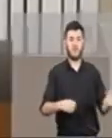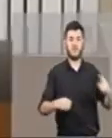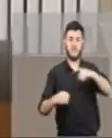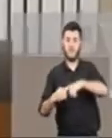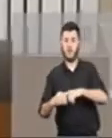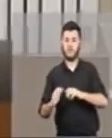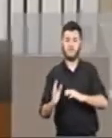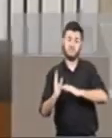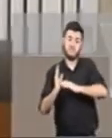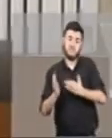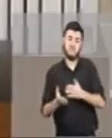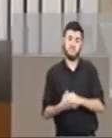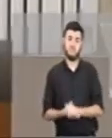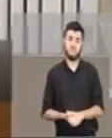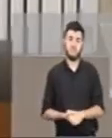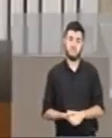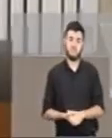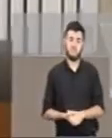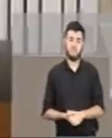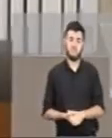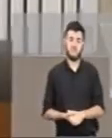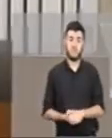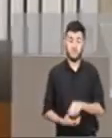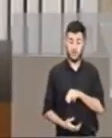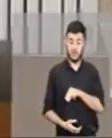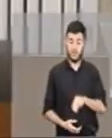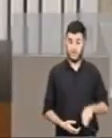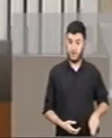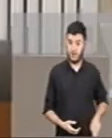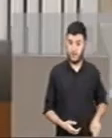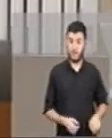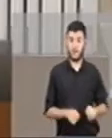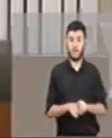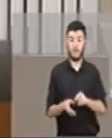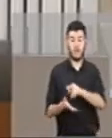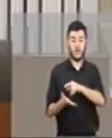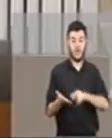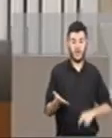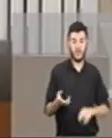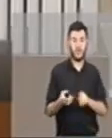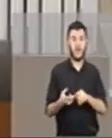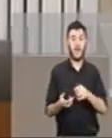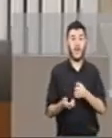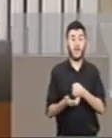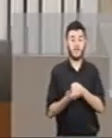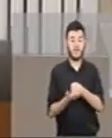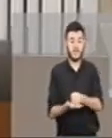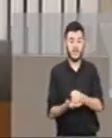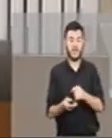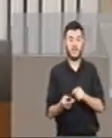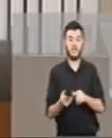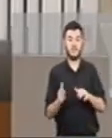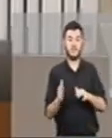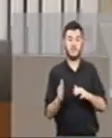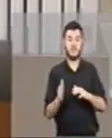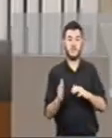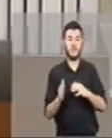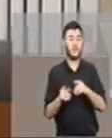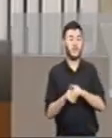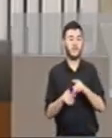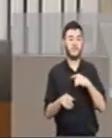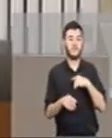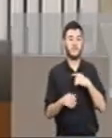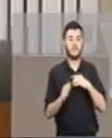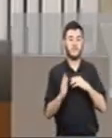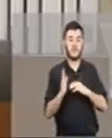Ministro relator, o assistente Senado Federal... Está à tribuna. Esclarecimento de fato. Ouço com prazer,